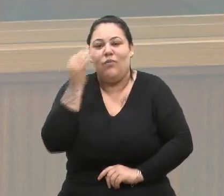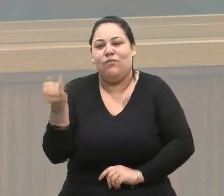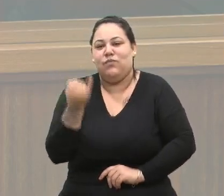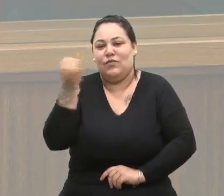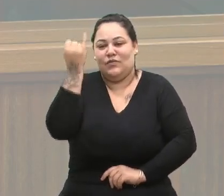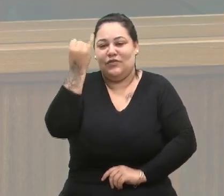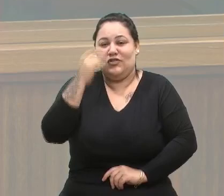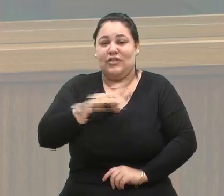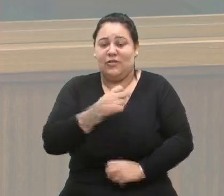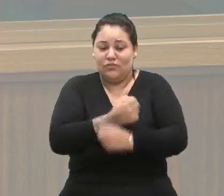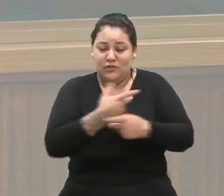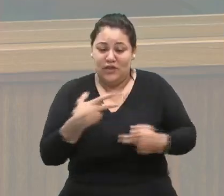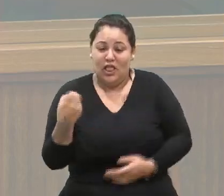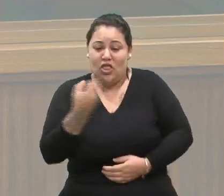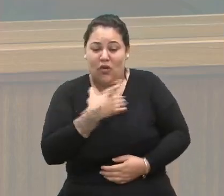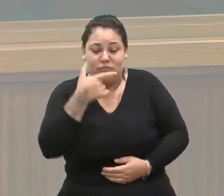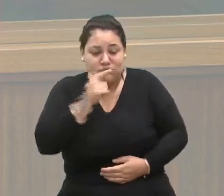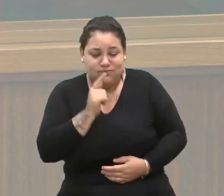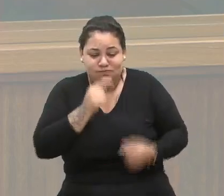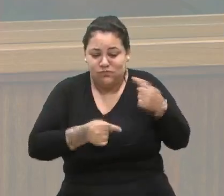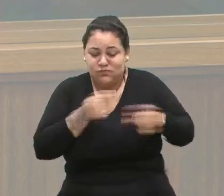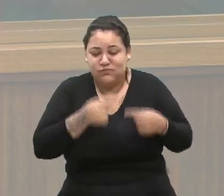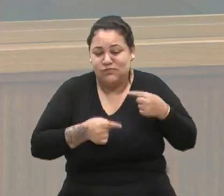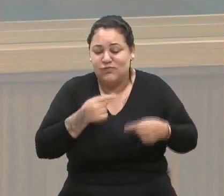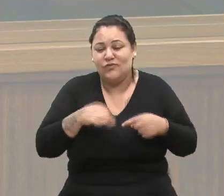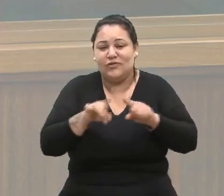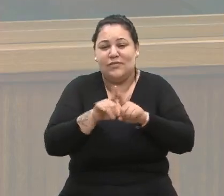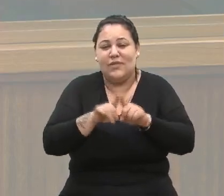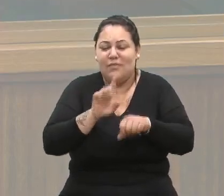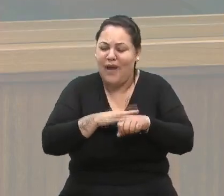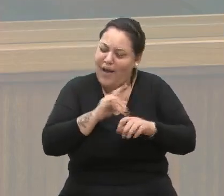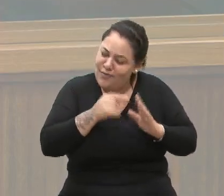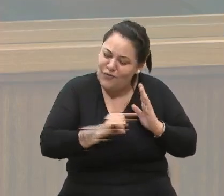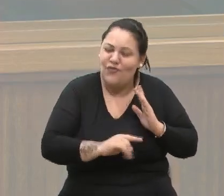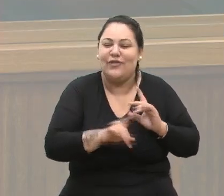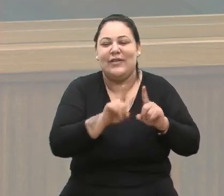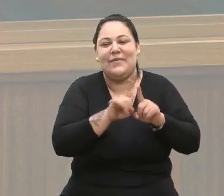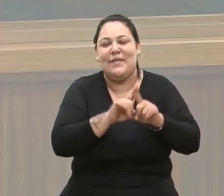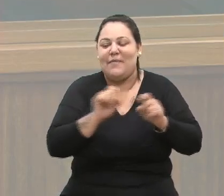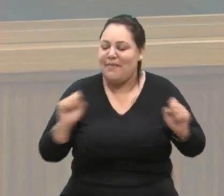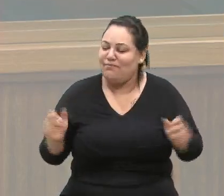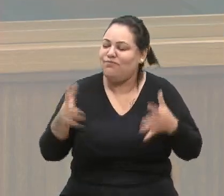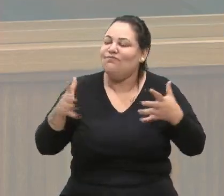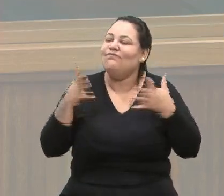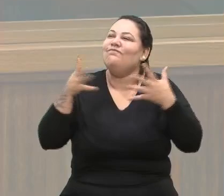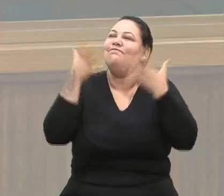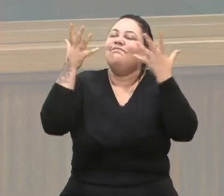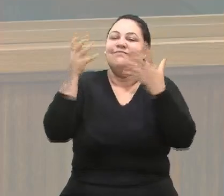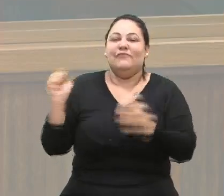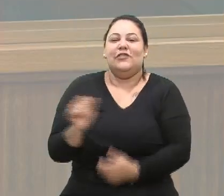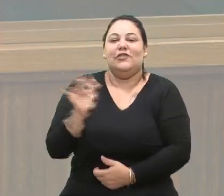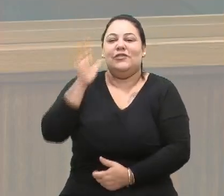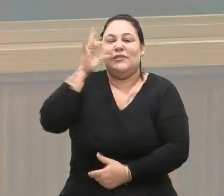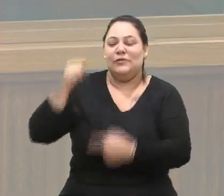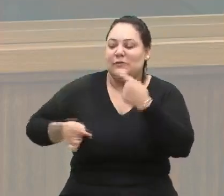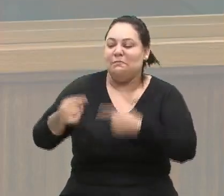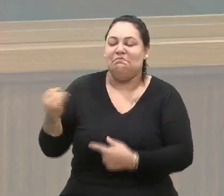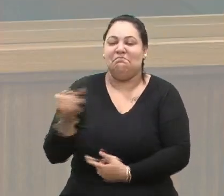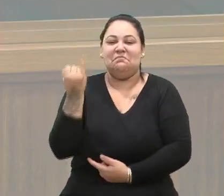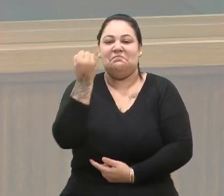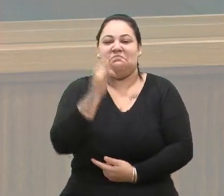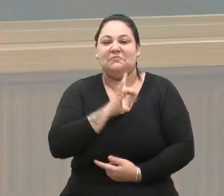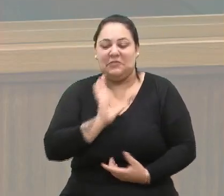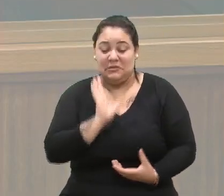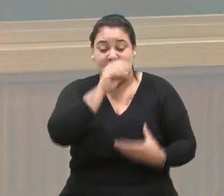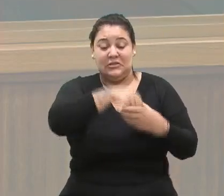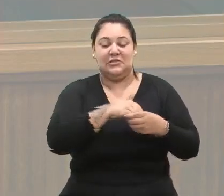algo novo para discutir, para debater, para engrandecer ainda mais os debates importantes que a gente tem dentro